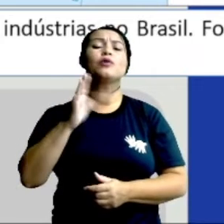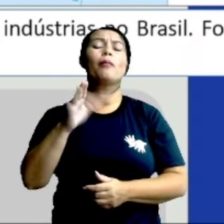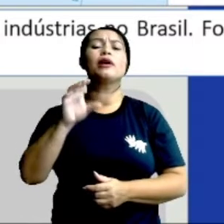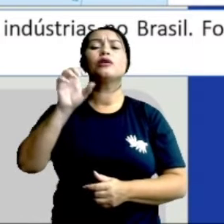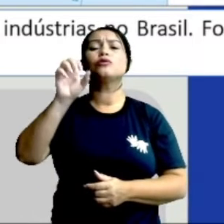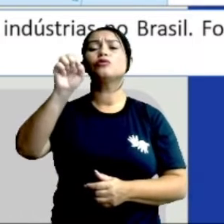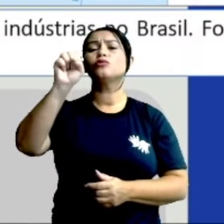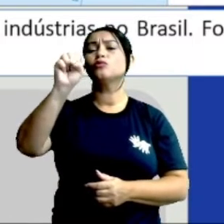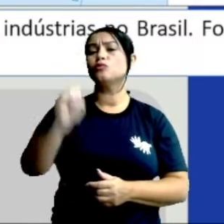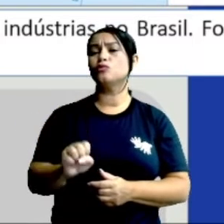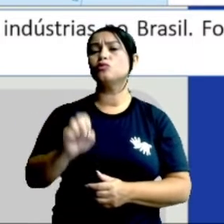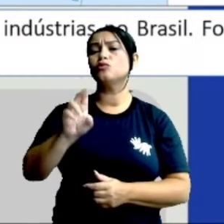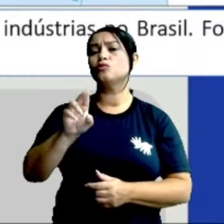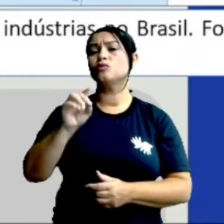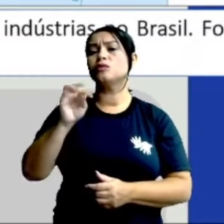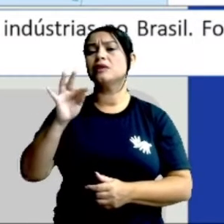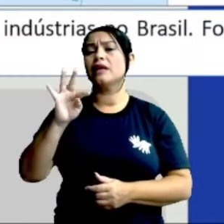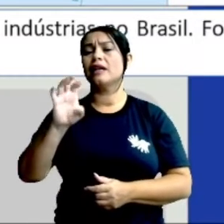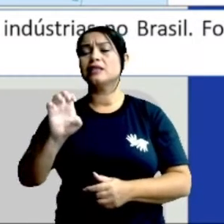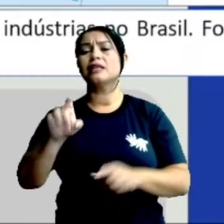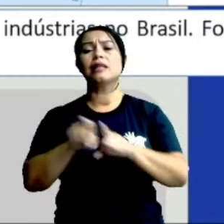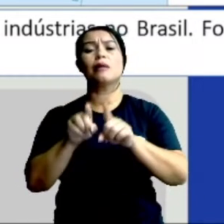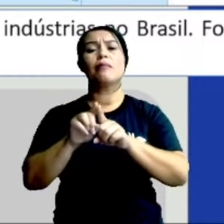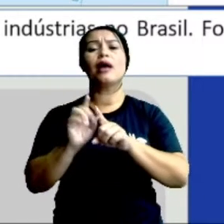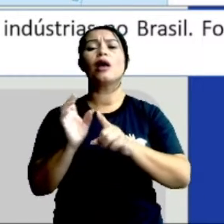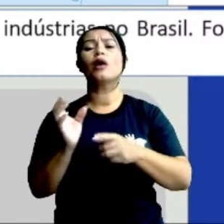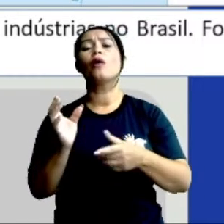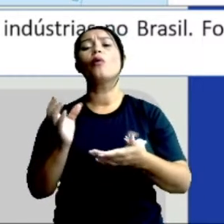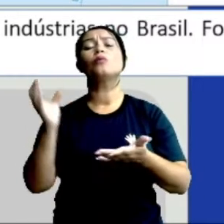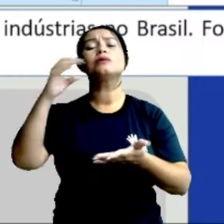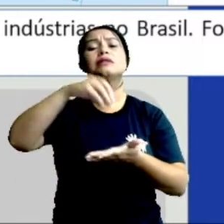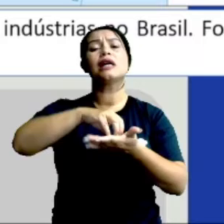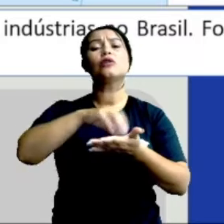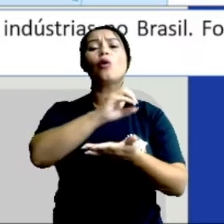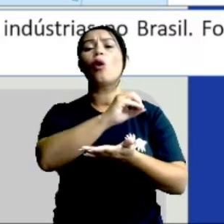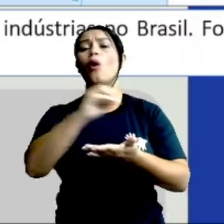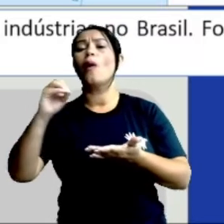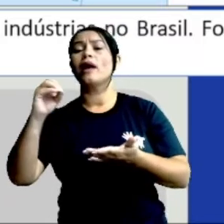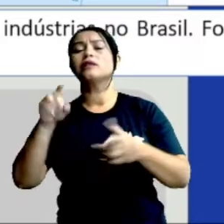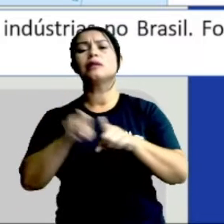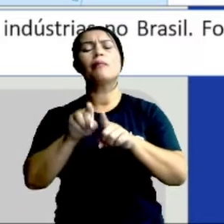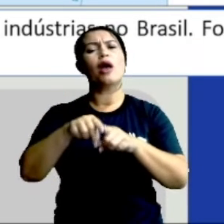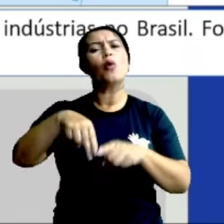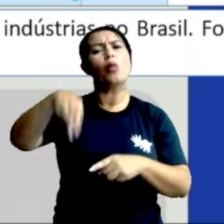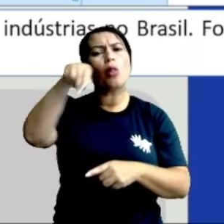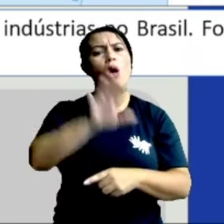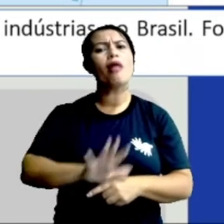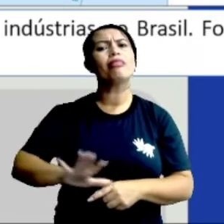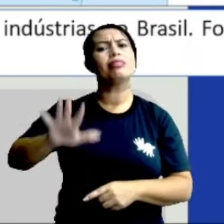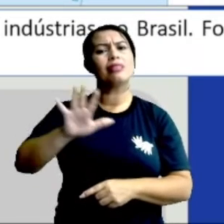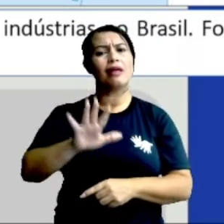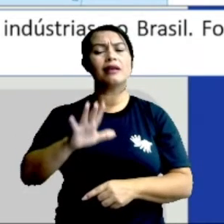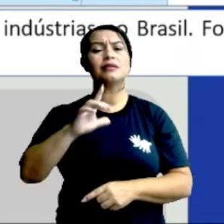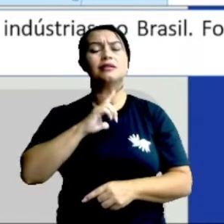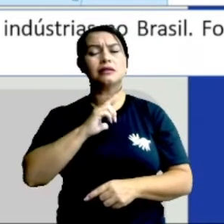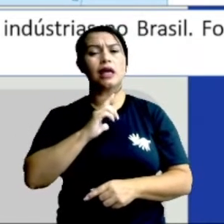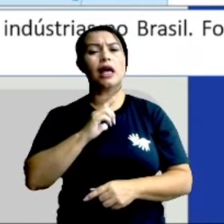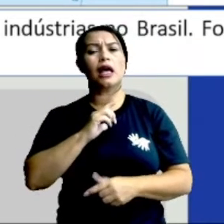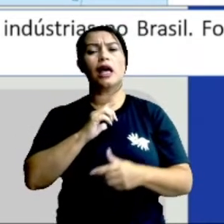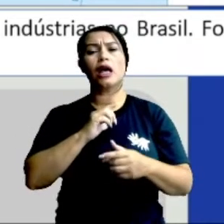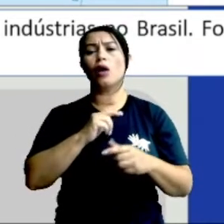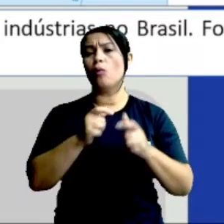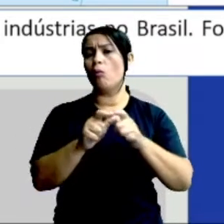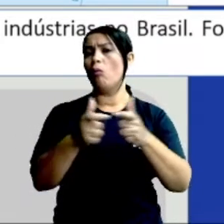da região sul e também o centro-oeste do país. O nordeste também aparece, né, com um grande centro, vamos dizer